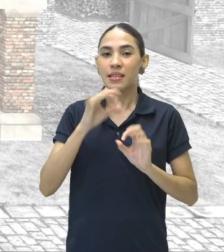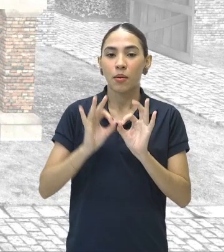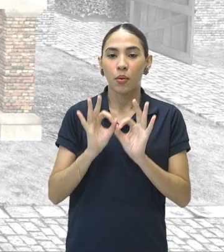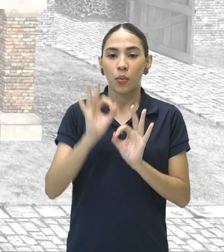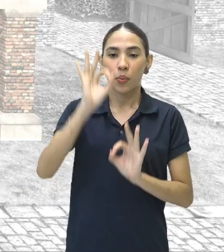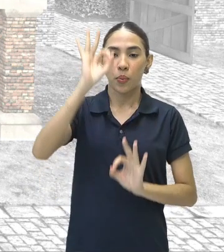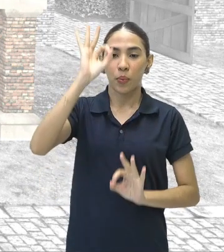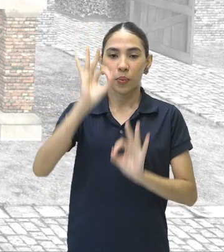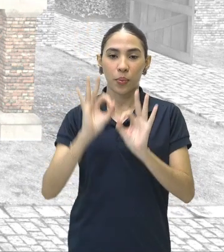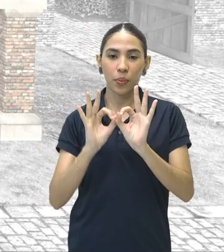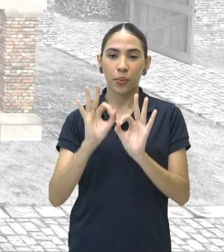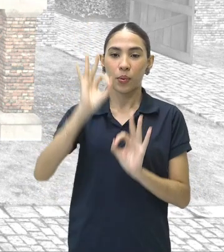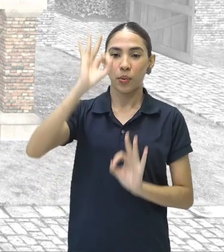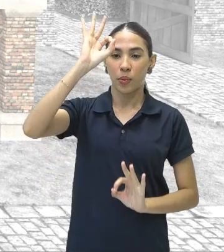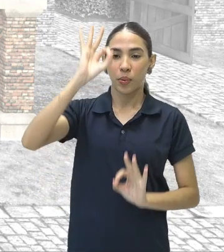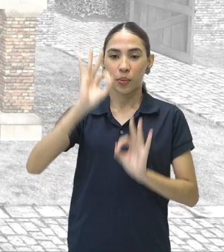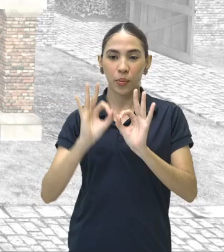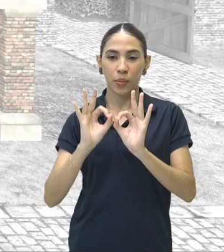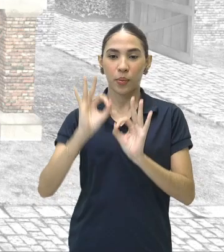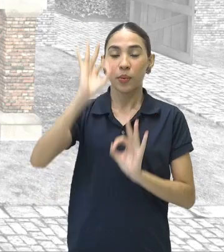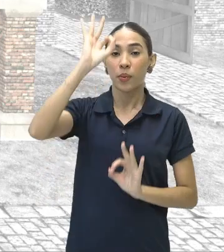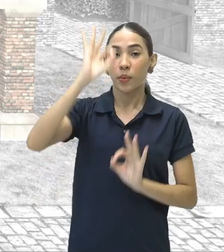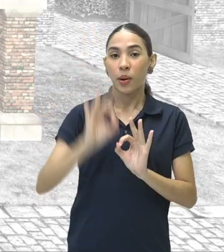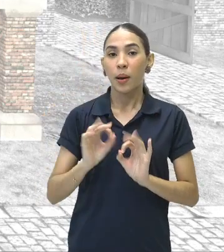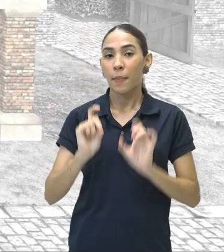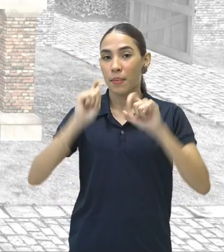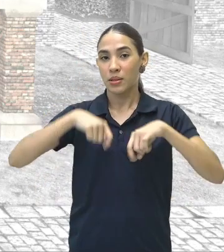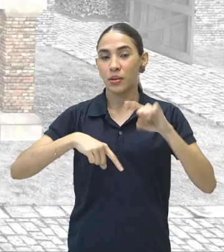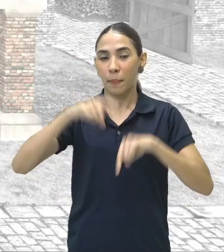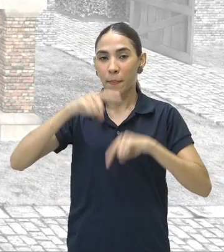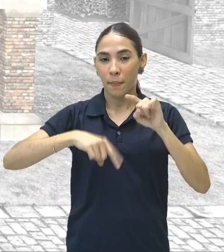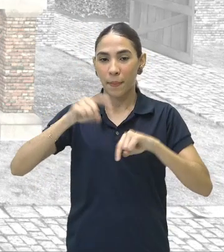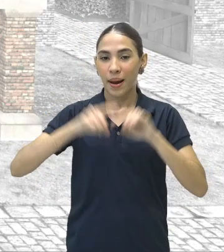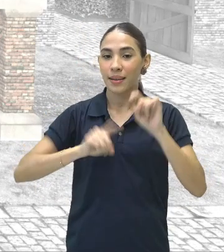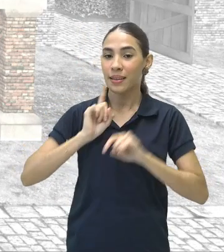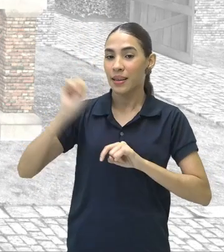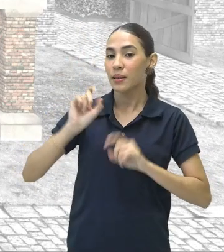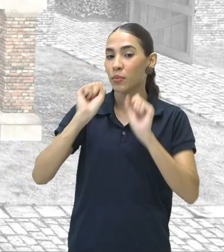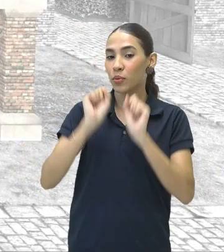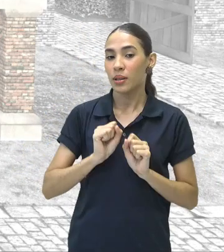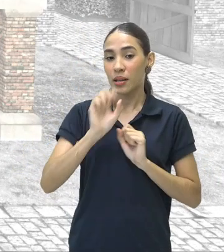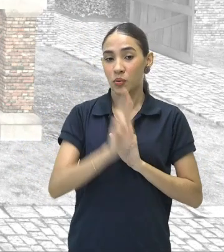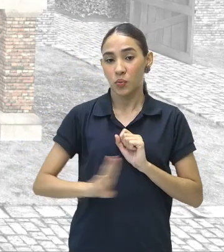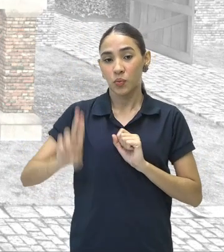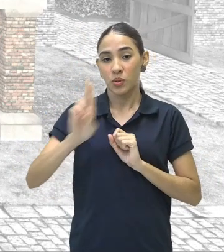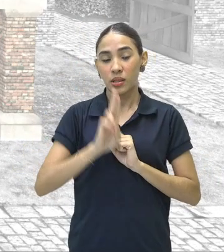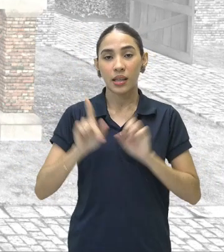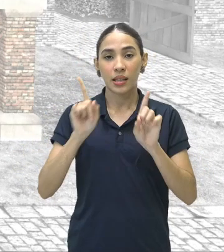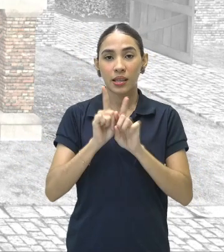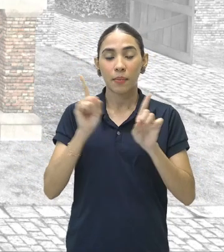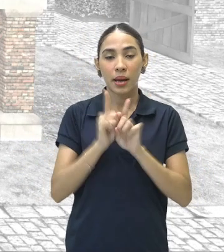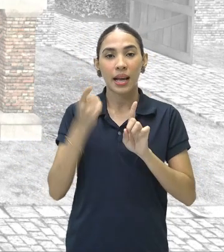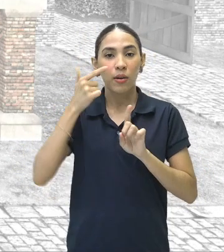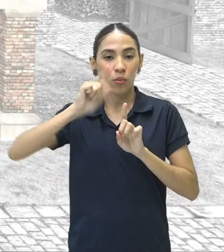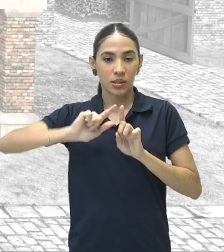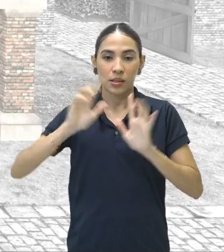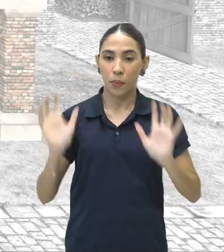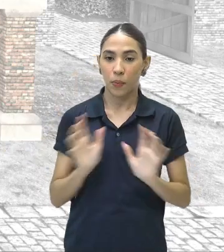para baixo, permitindo que essa máquina pudesse ser usada para